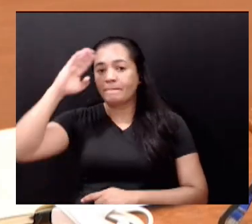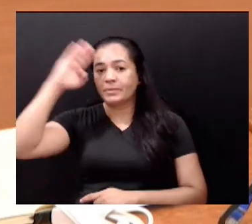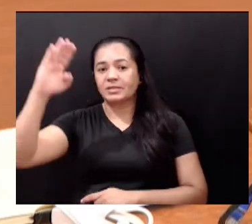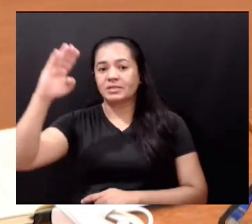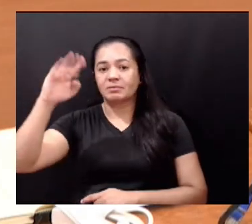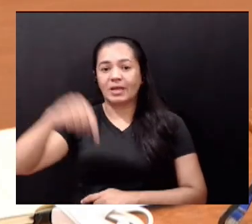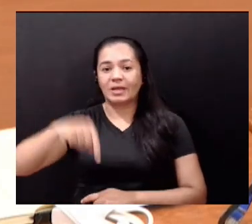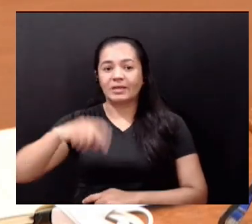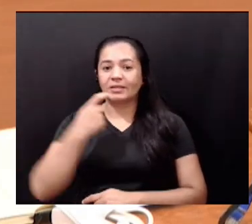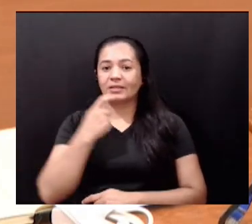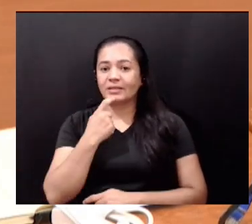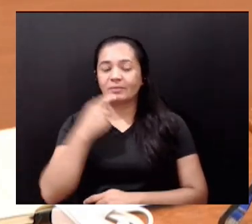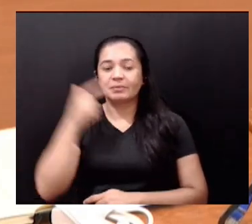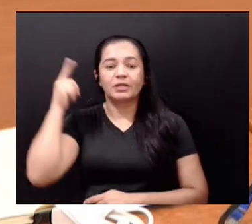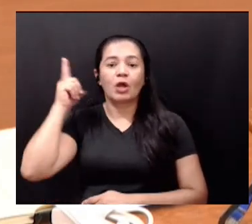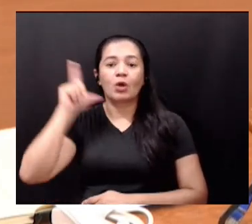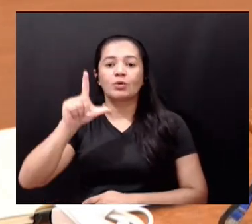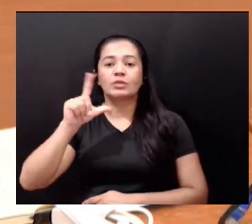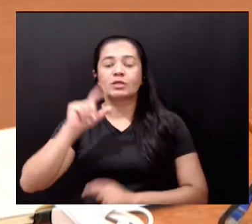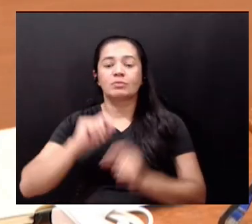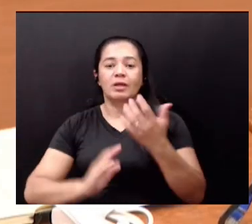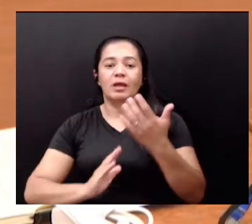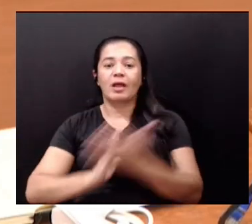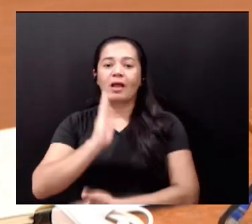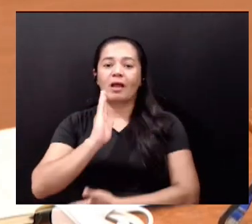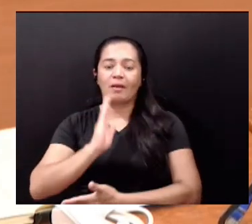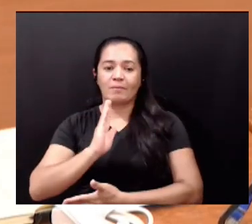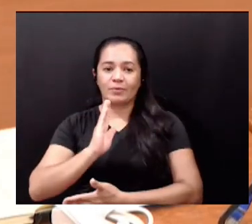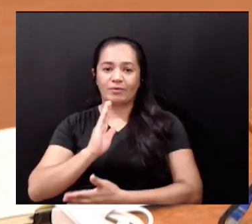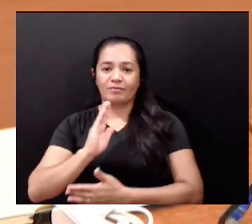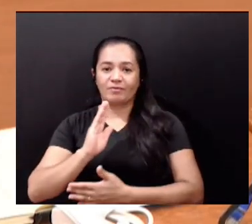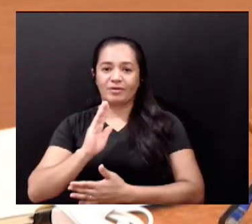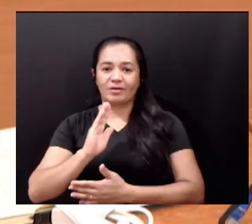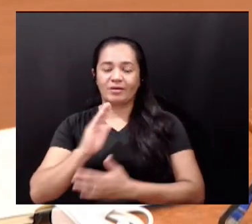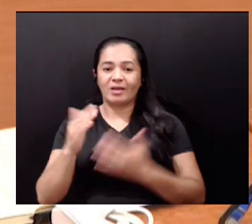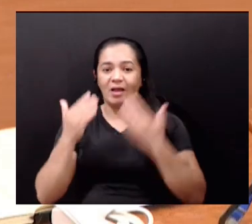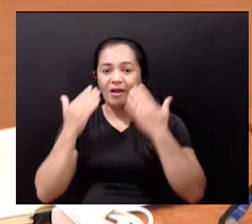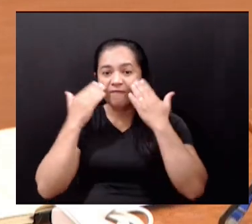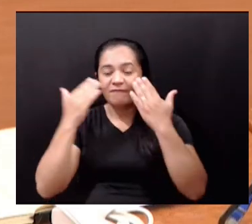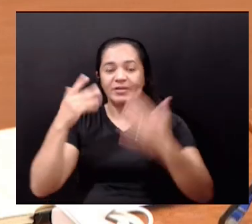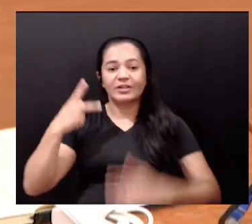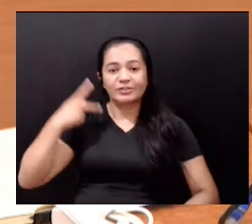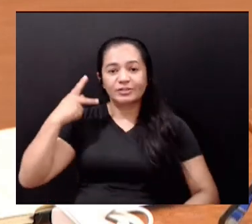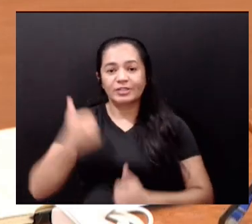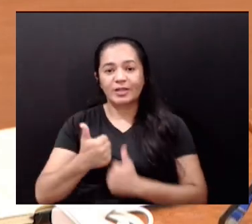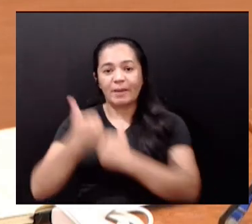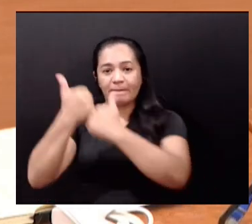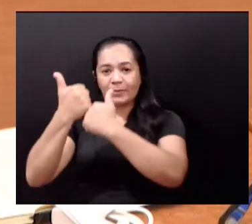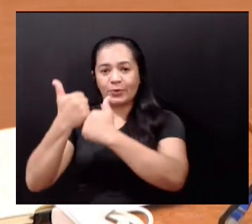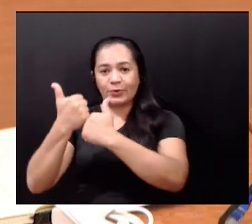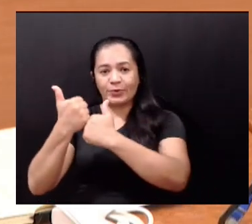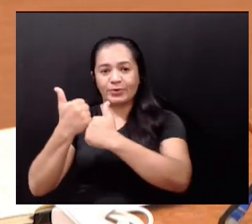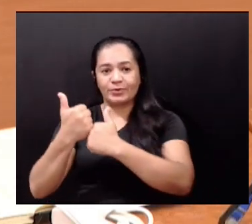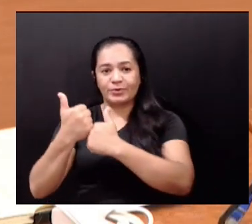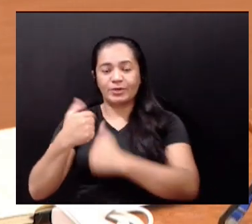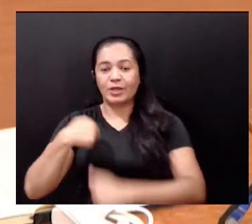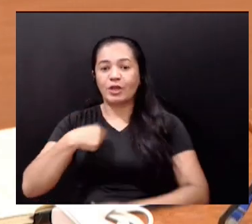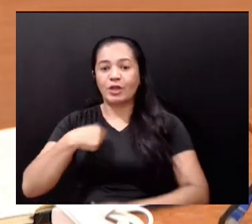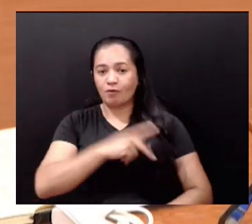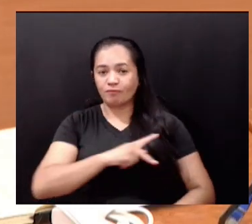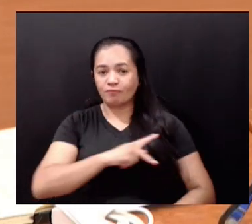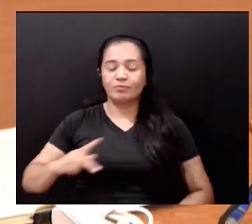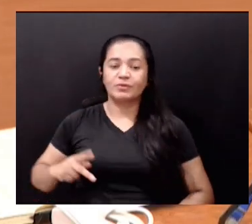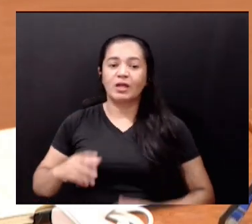conseguimos aprovar a criação da frente parlamentar em apoio à PEC pelo fim da escala 6x1, que eu vou presidir, que é uma frente parlamentar que tem o